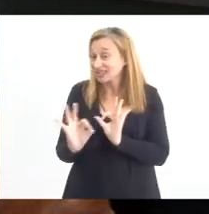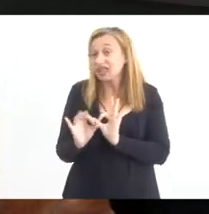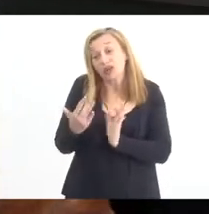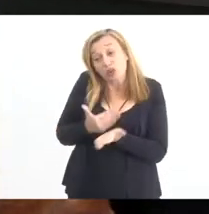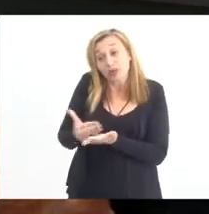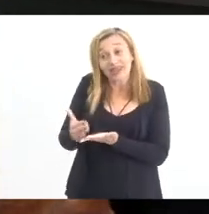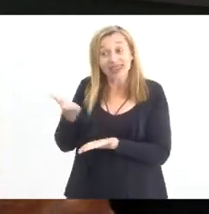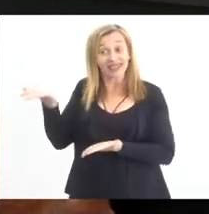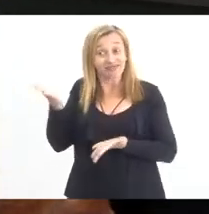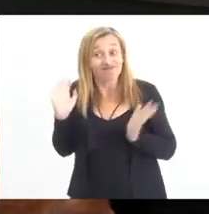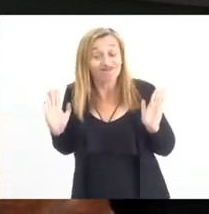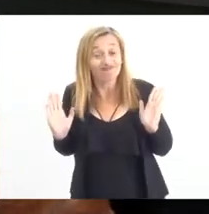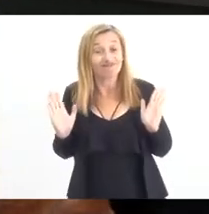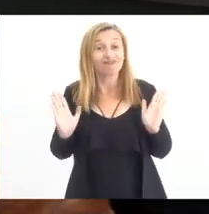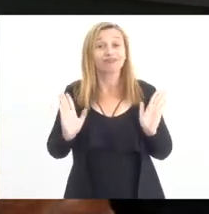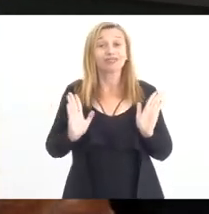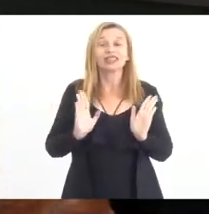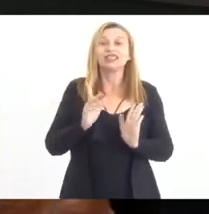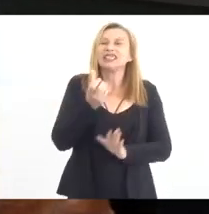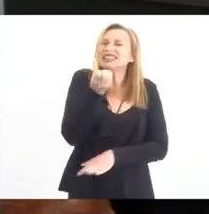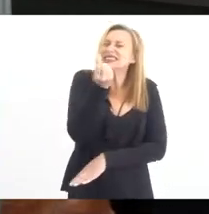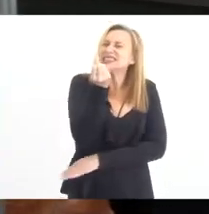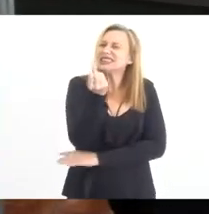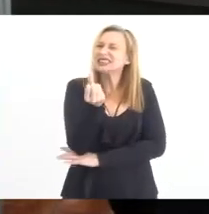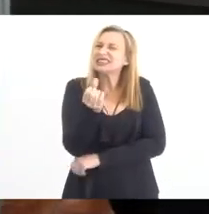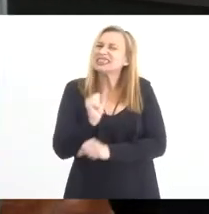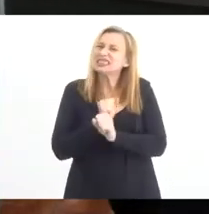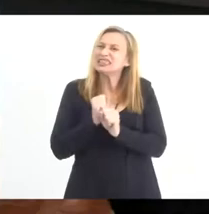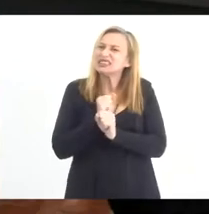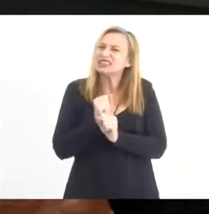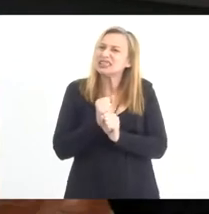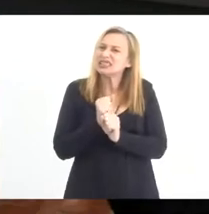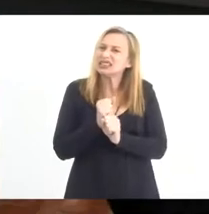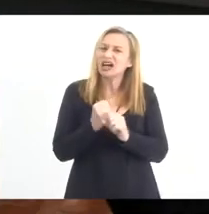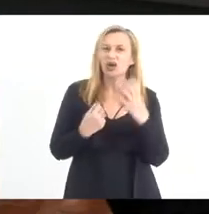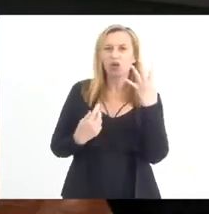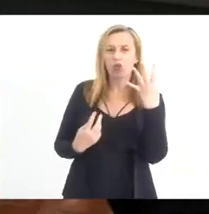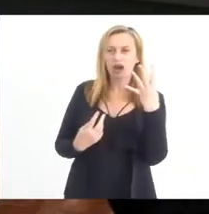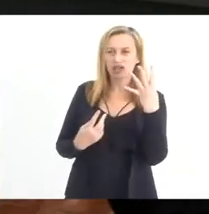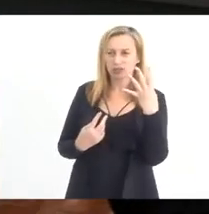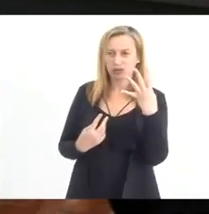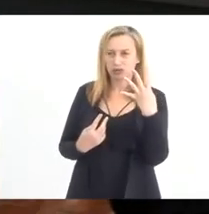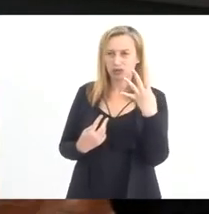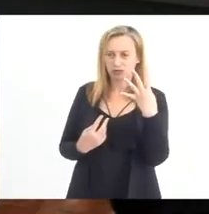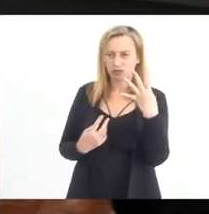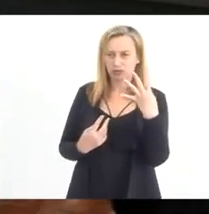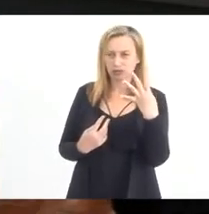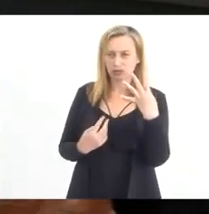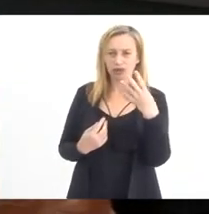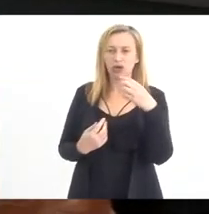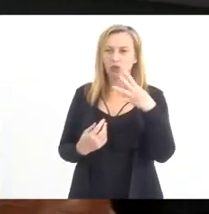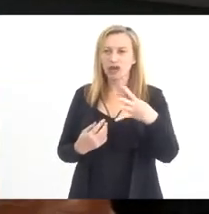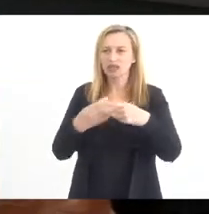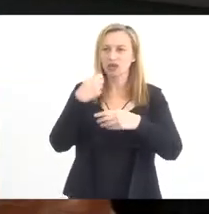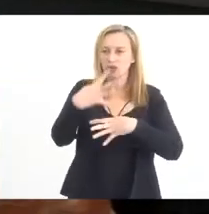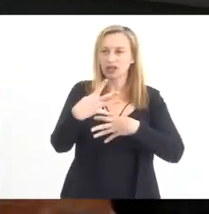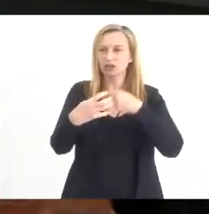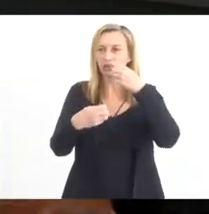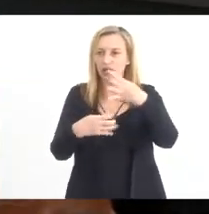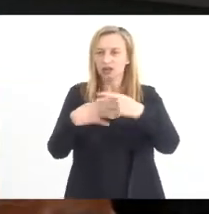começar por aí. E 16 anos equivale a 4 mandatos. Eu ouvi falar aqui em 3 mandatos. Não sei o